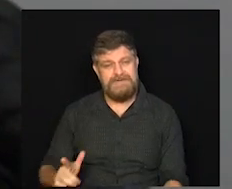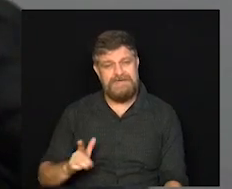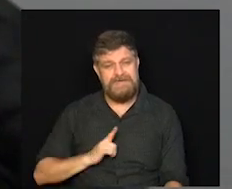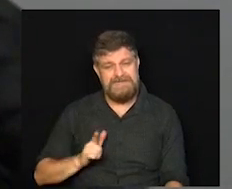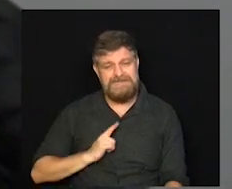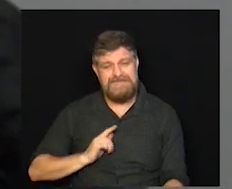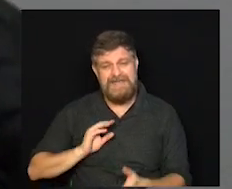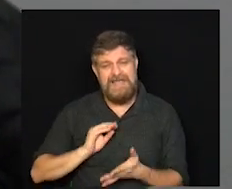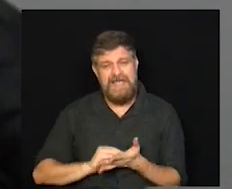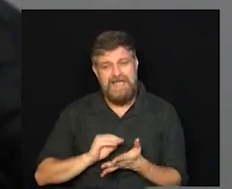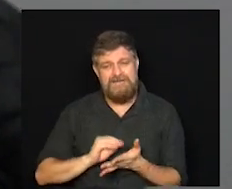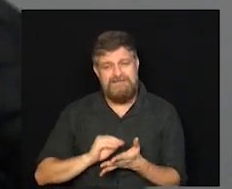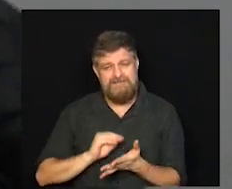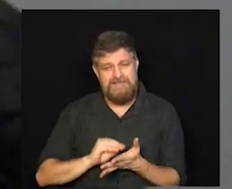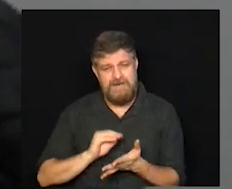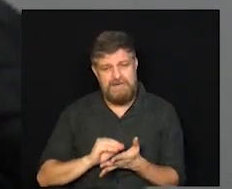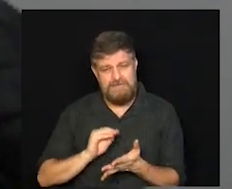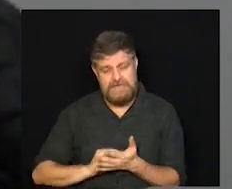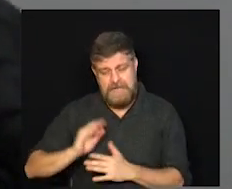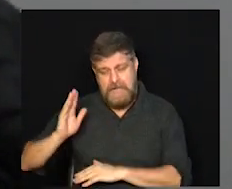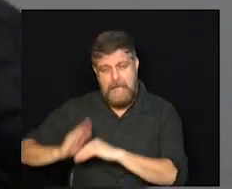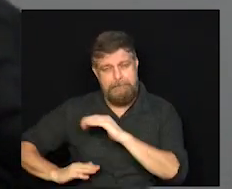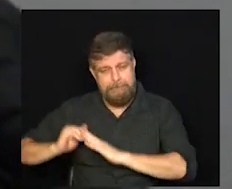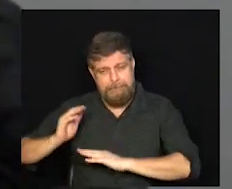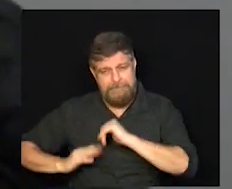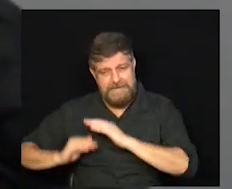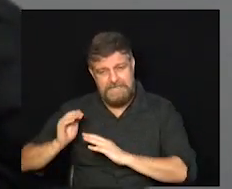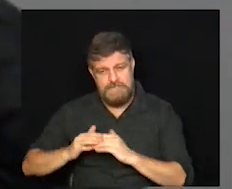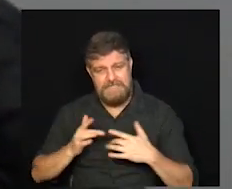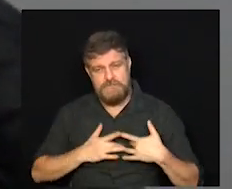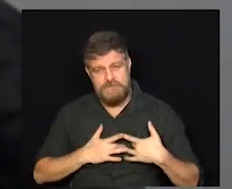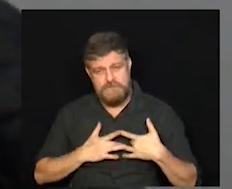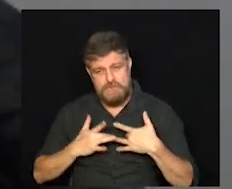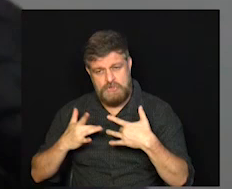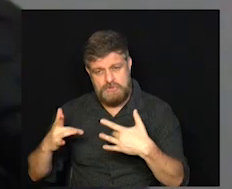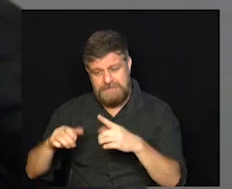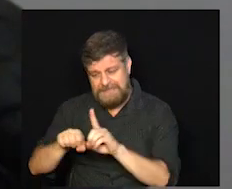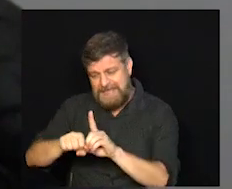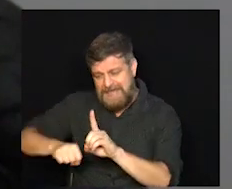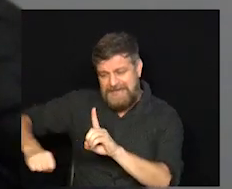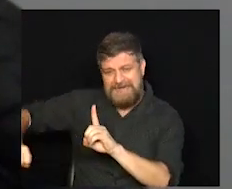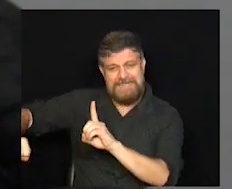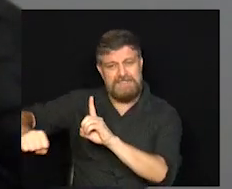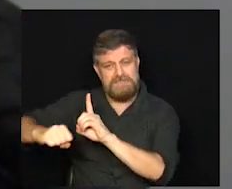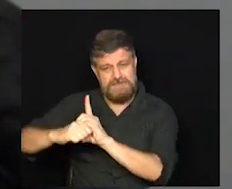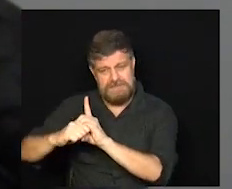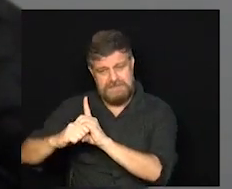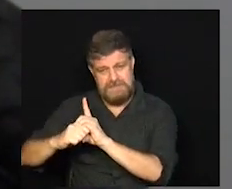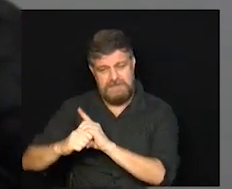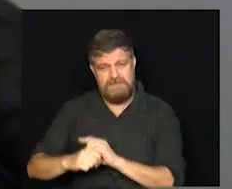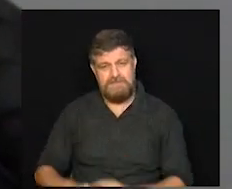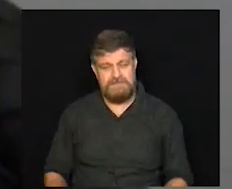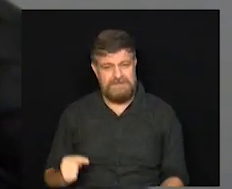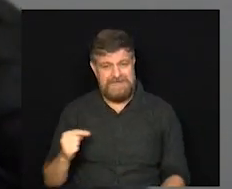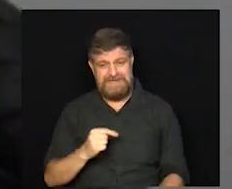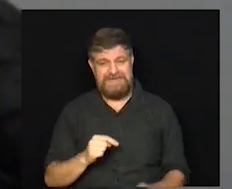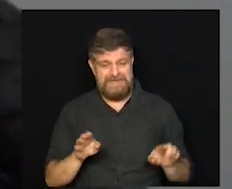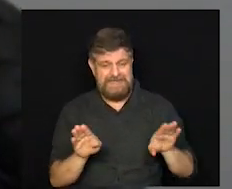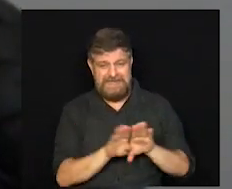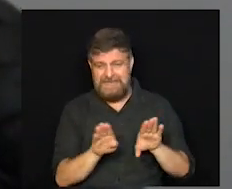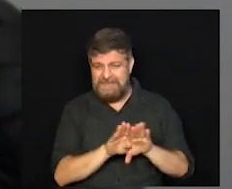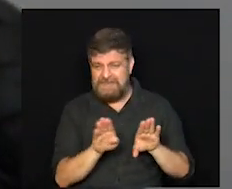né, entre esse tipo de ação solidária e social e a capacidade,